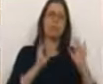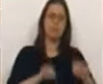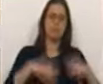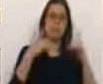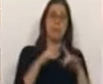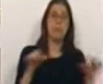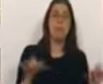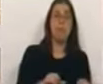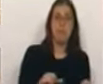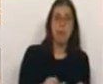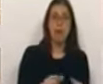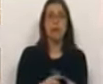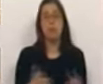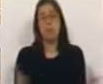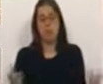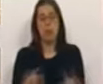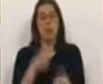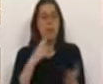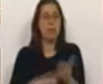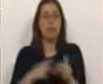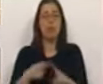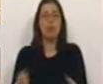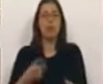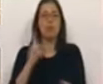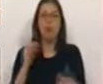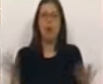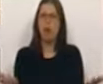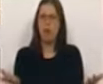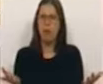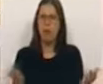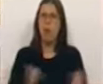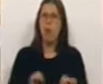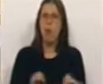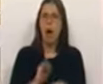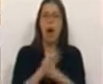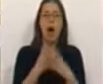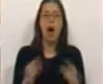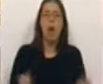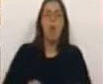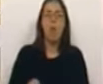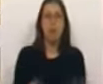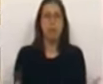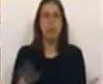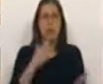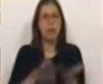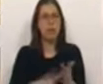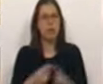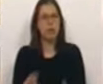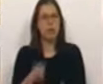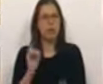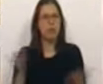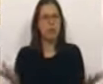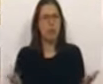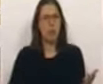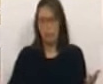partida péssimo, não é verdade que não haja outras soluções. Exatamente. E não é verdade